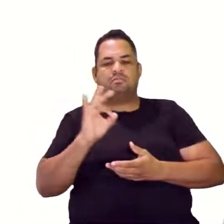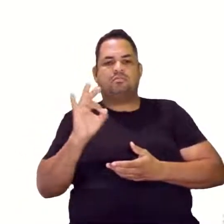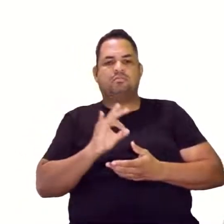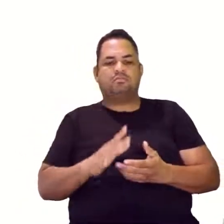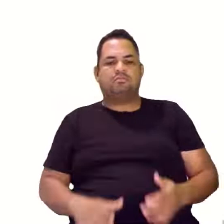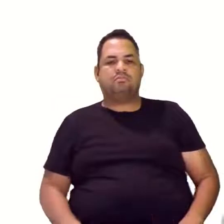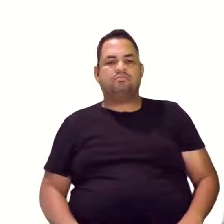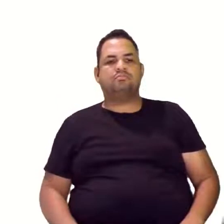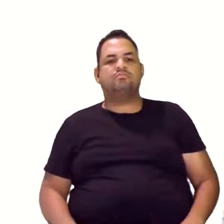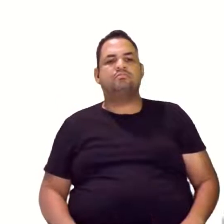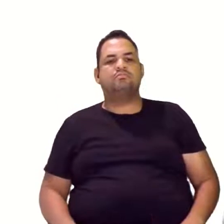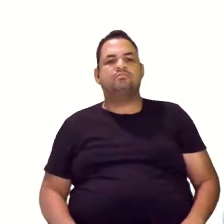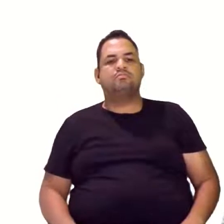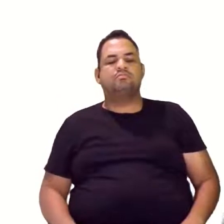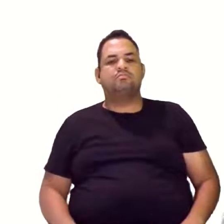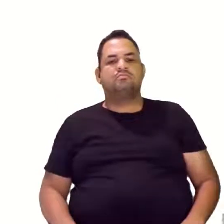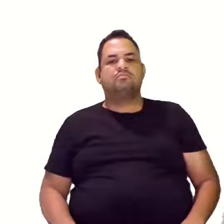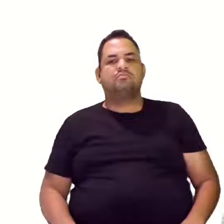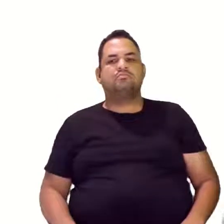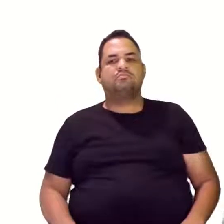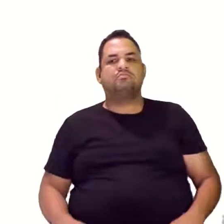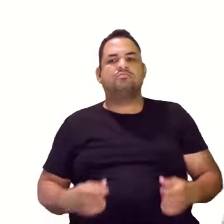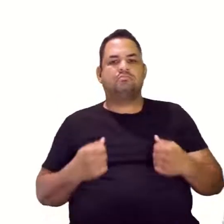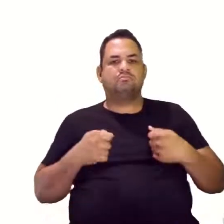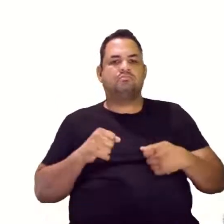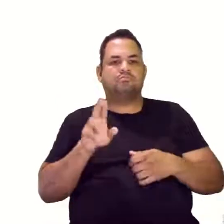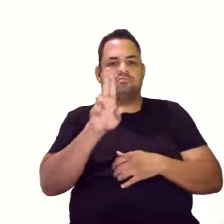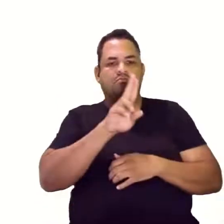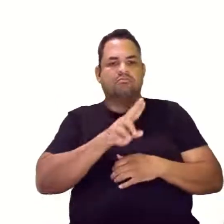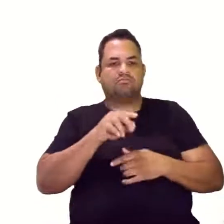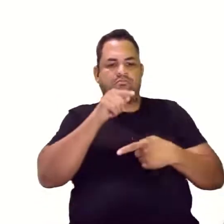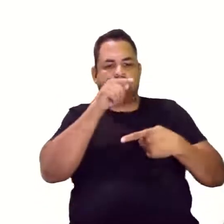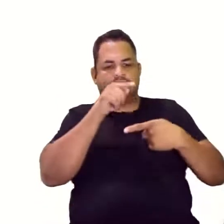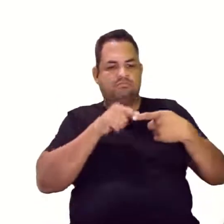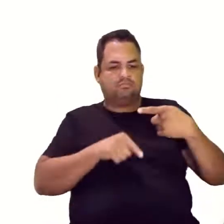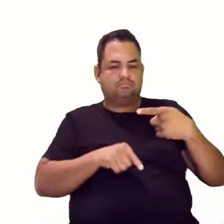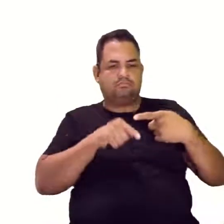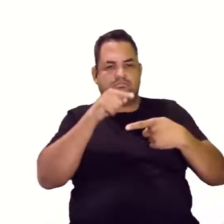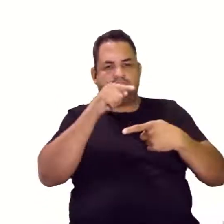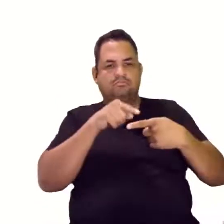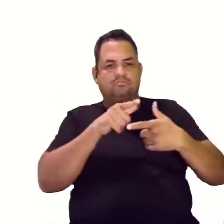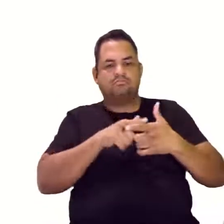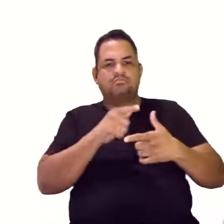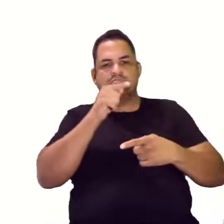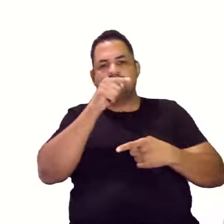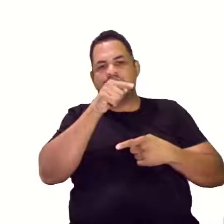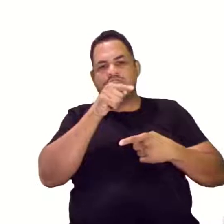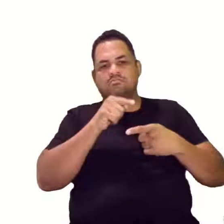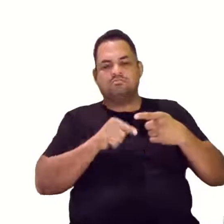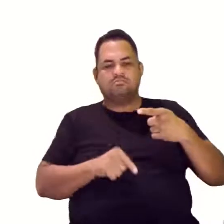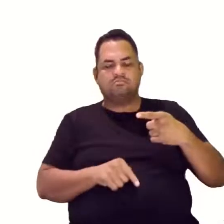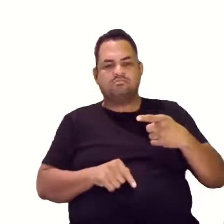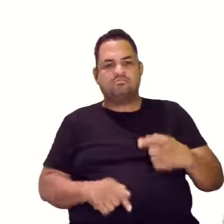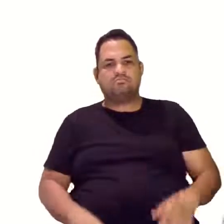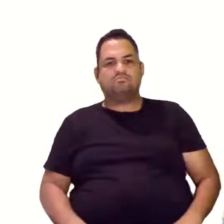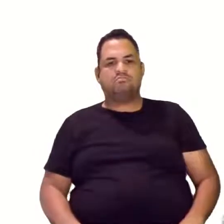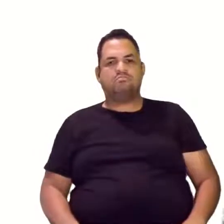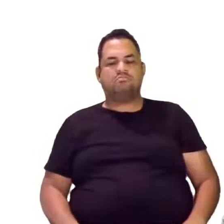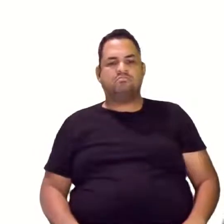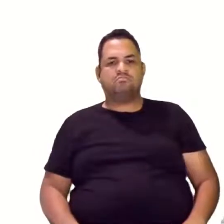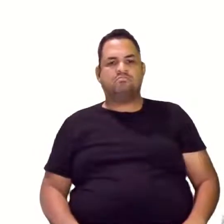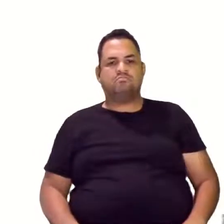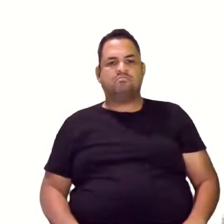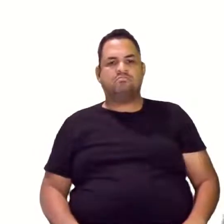percentual. E aqui a gente pode fazer de duas maneiras, né? A gente pode fazer com o uso da fração, né? Dividir o aumento pelo meu